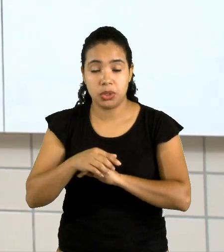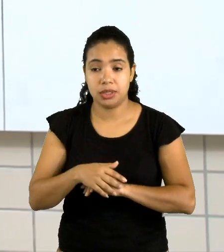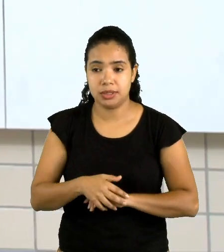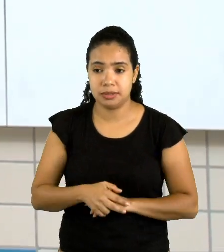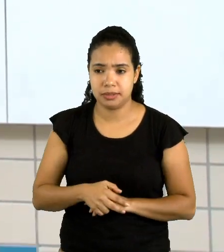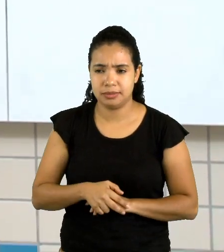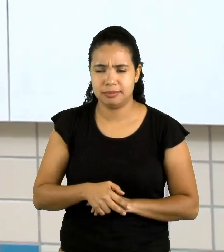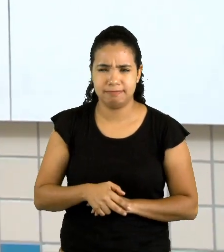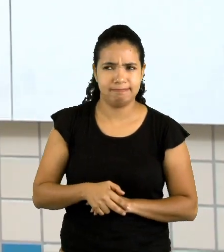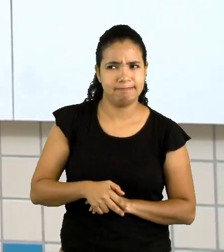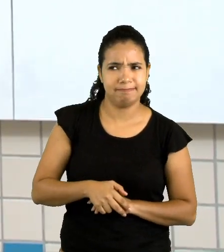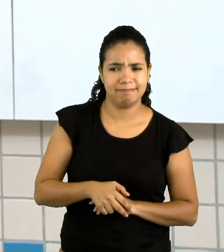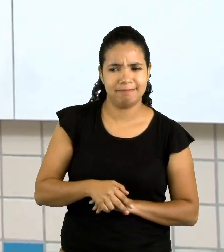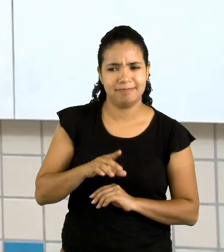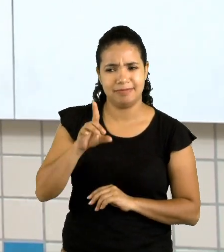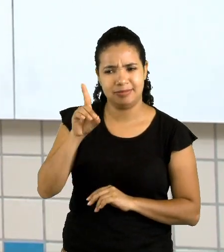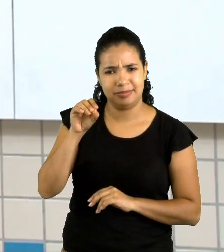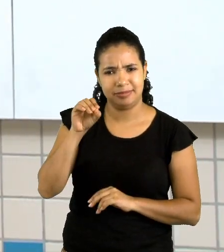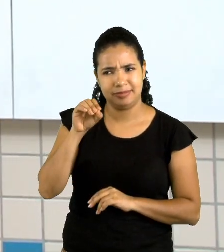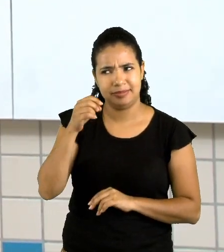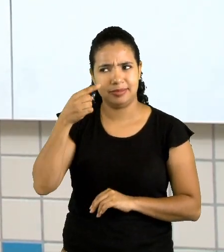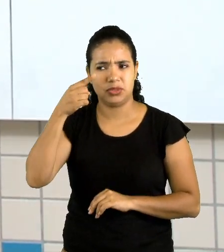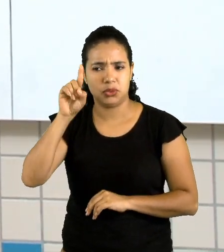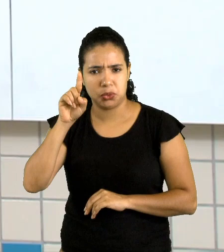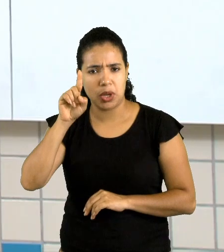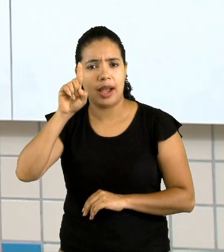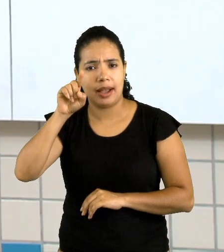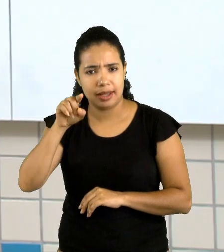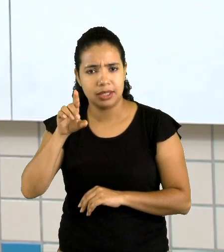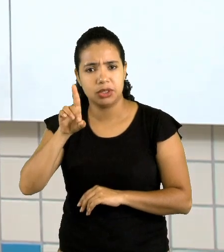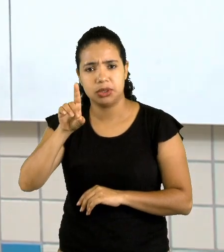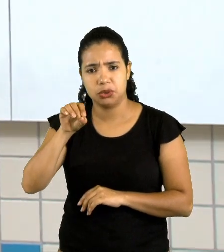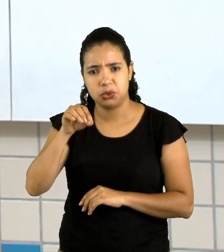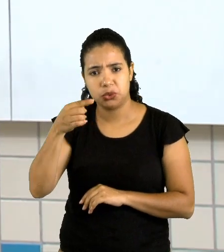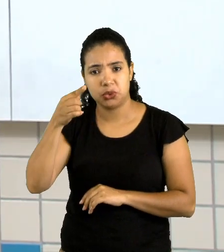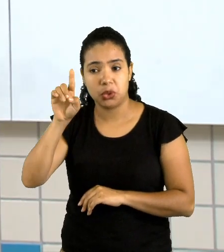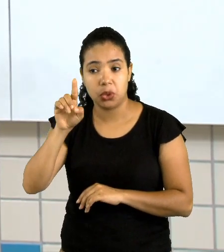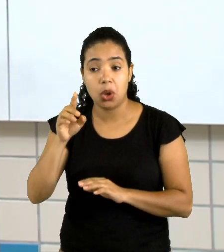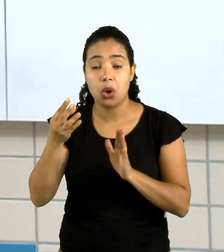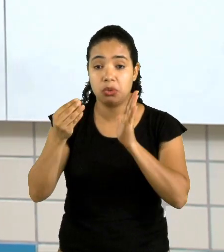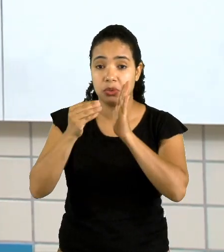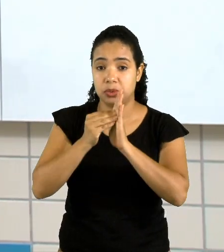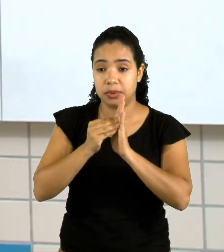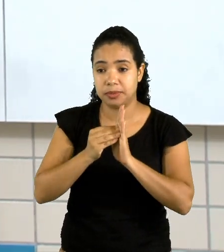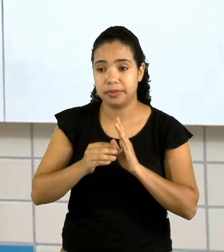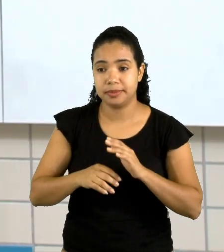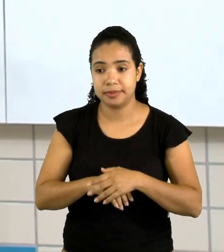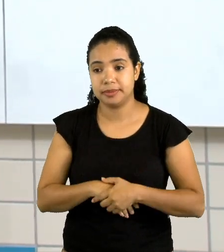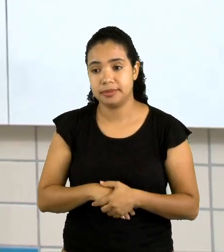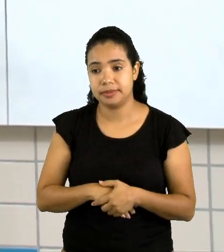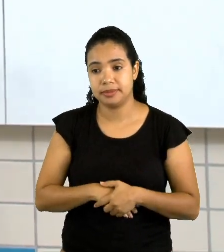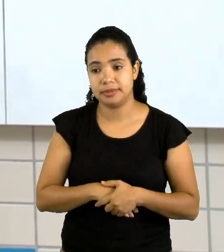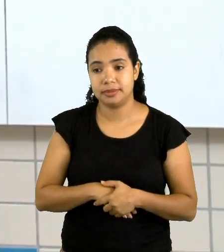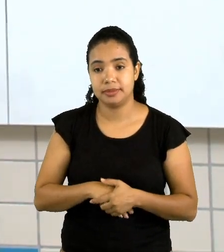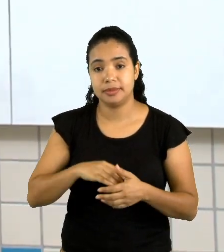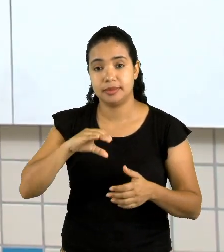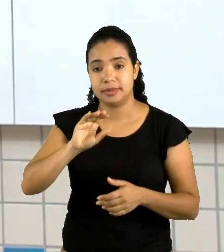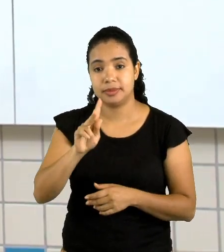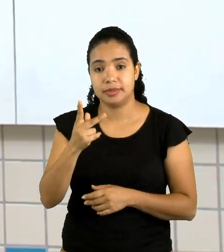dó se não tiver acento, mas tem acento é dó. Vamos colocar o